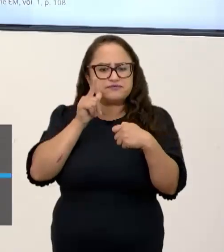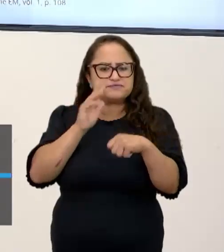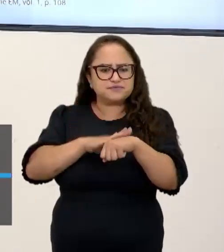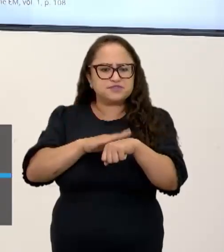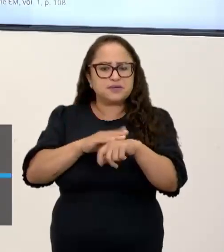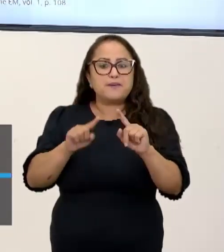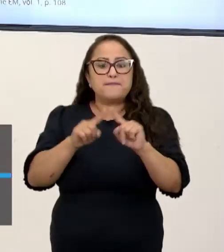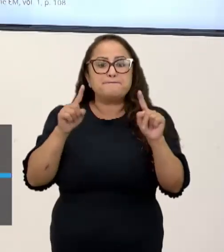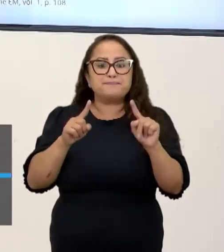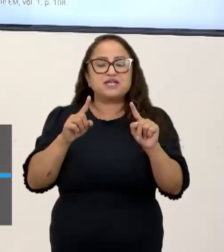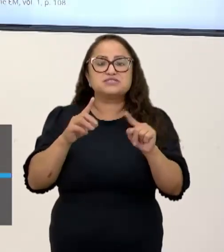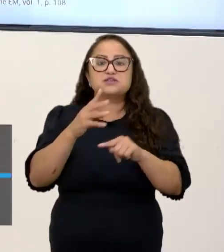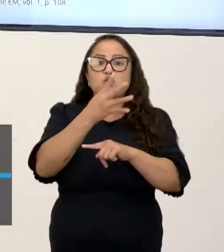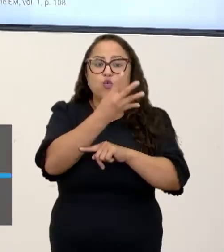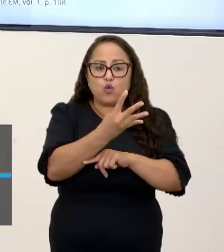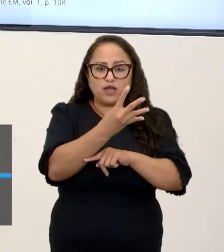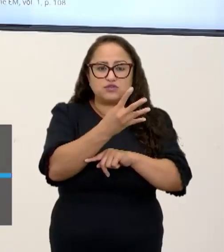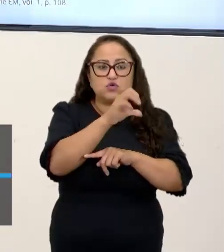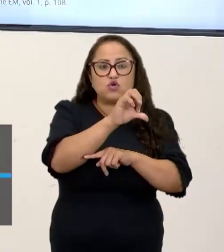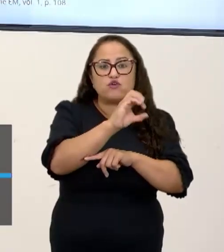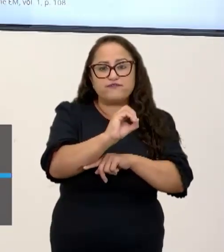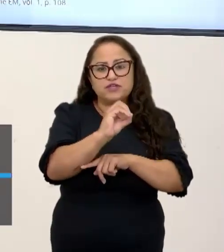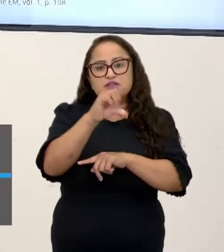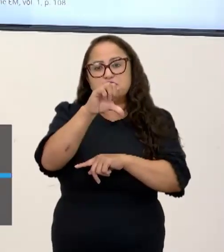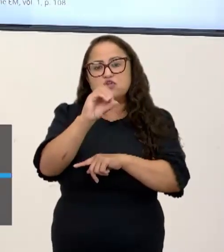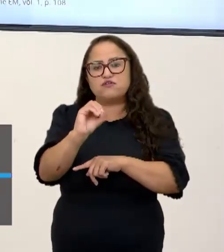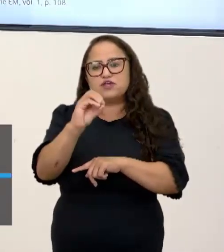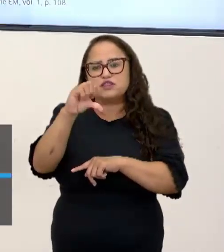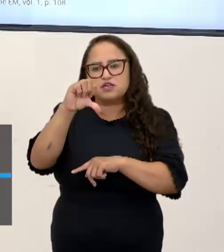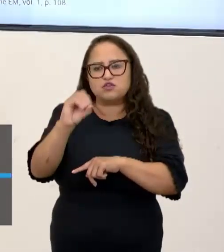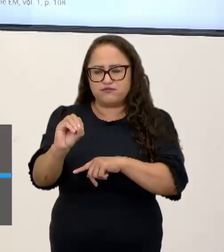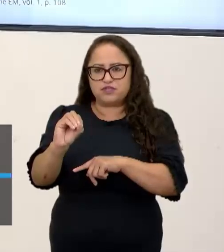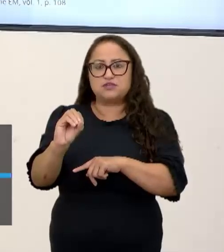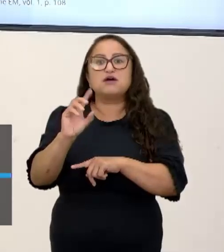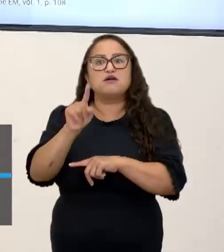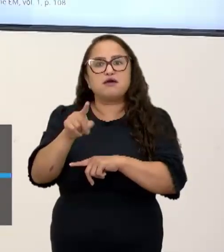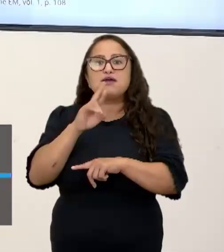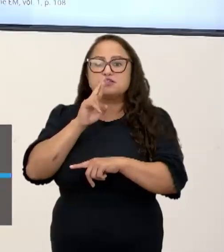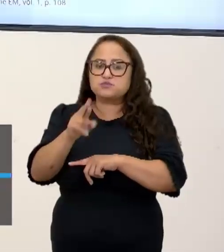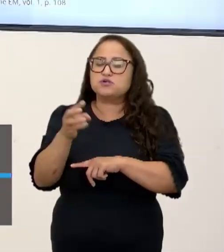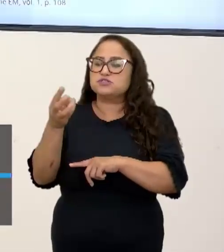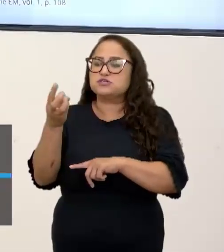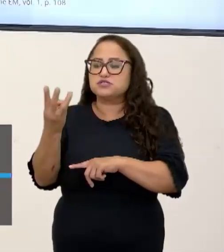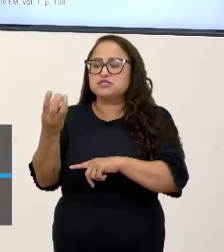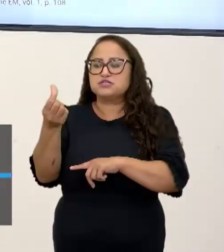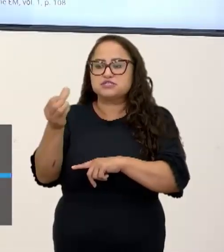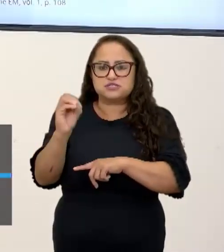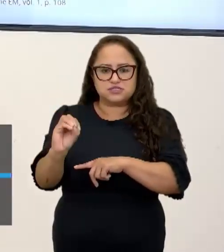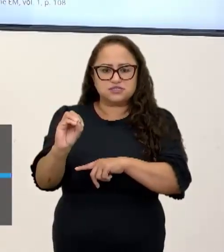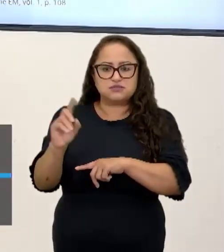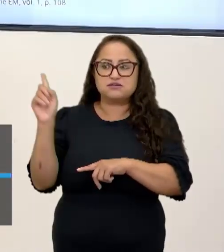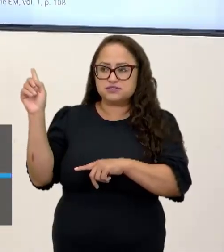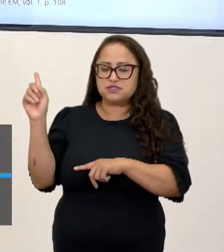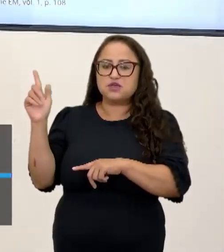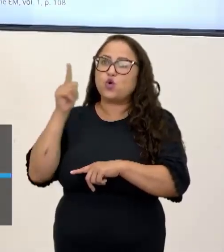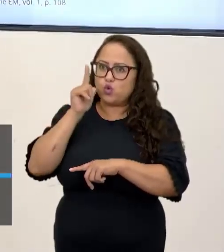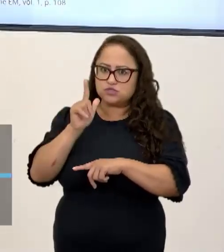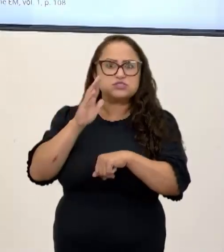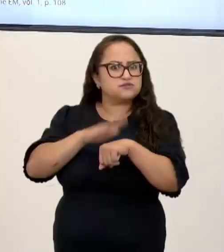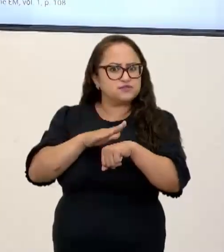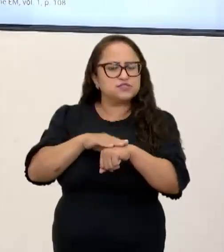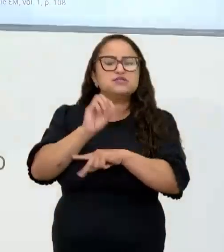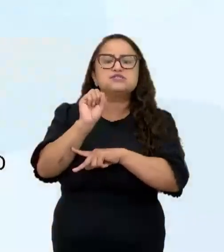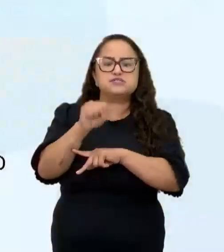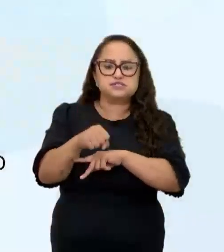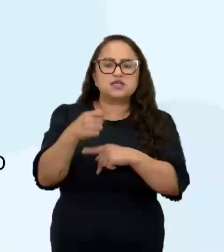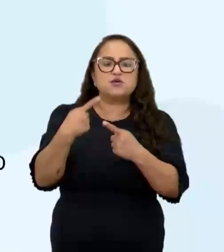4 quadrados, 90, 90, 90, 90, dava 360. E aqui no hexágono, deu para fazer? Deu. Por quê?